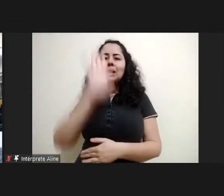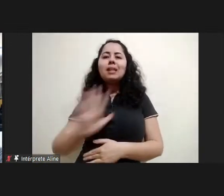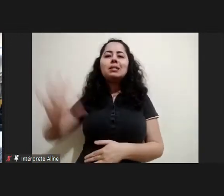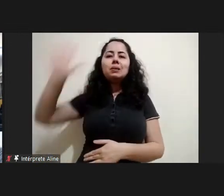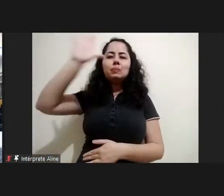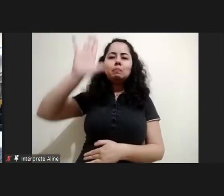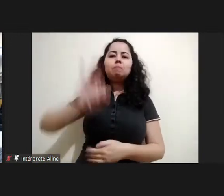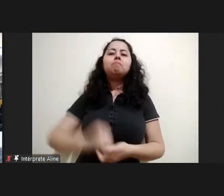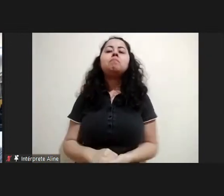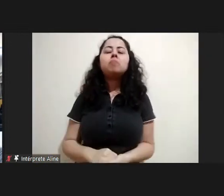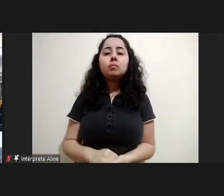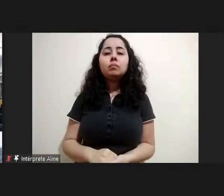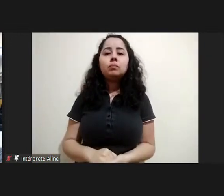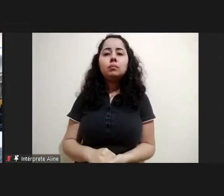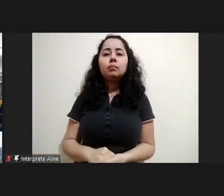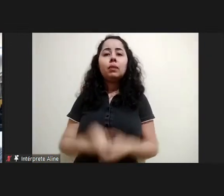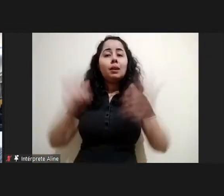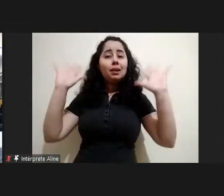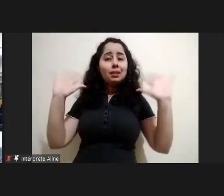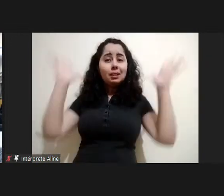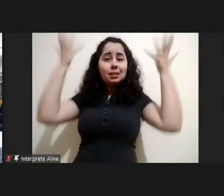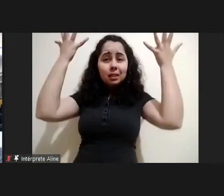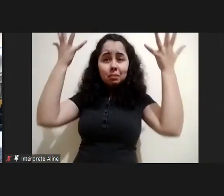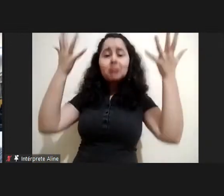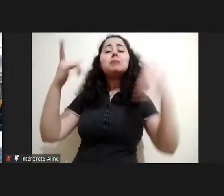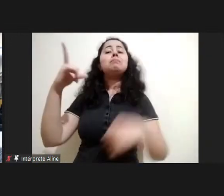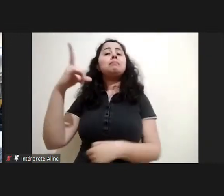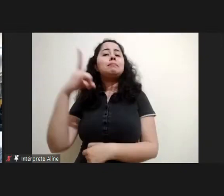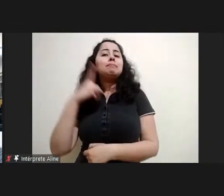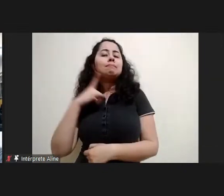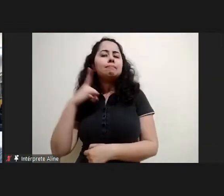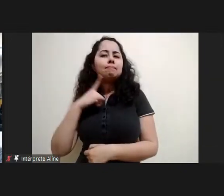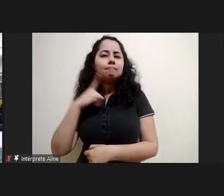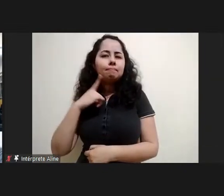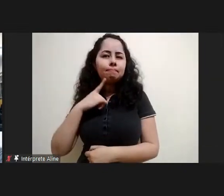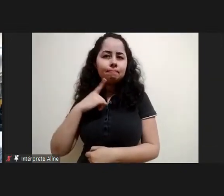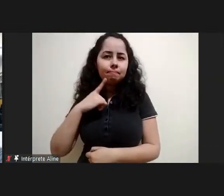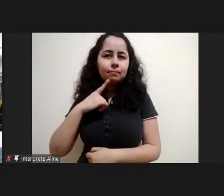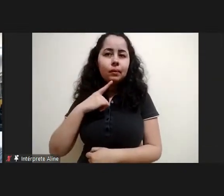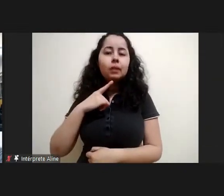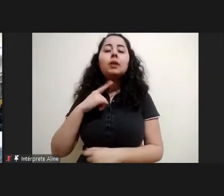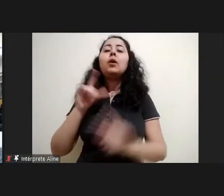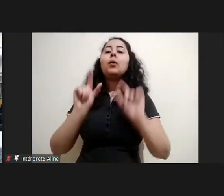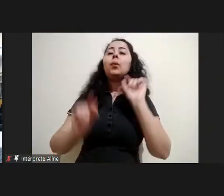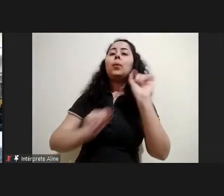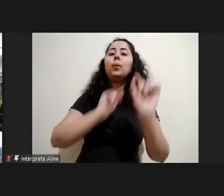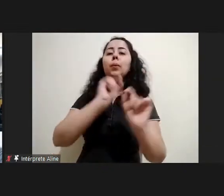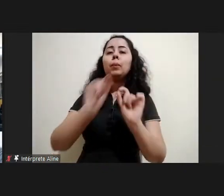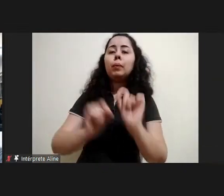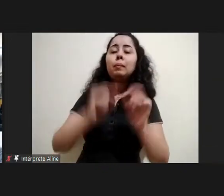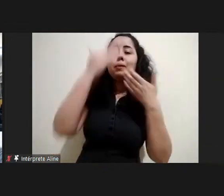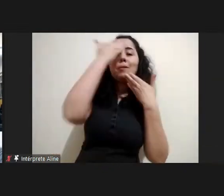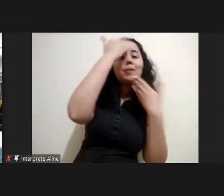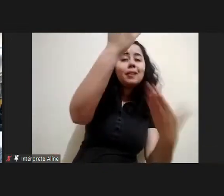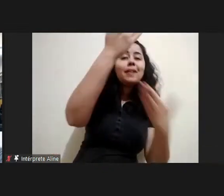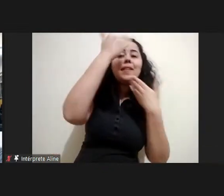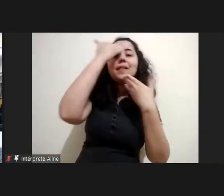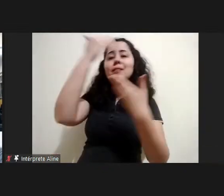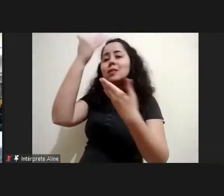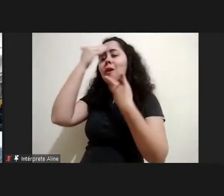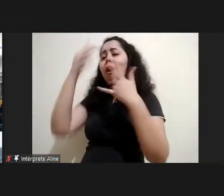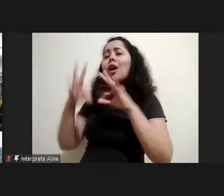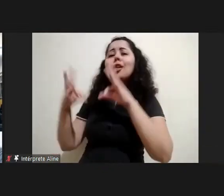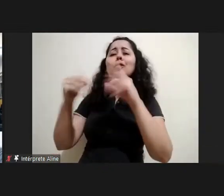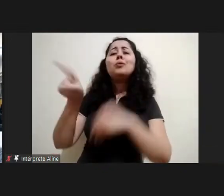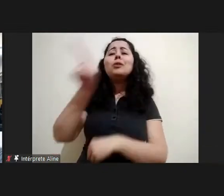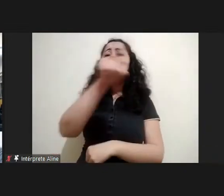Essa celebração tem lugar para que nós possamos fazer um grande agradecimento a tudo que vocês fizeram